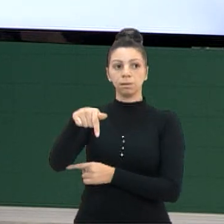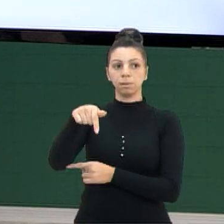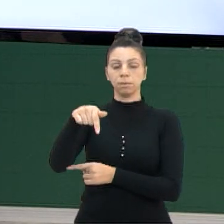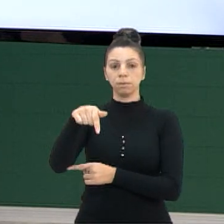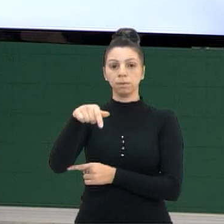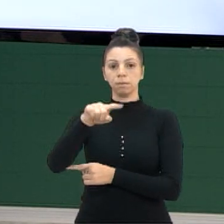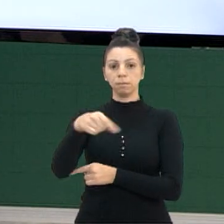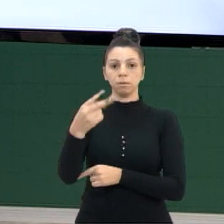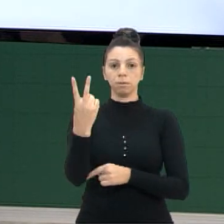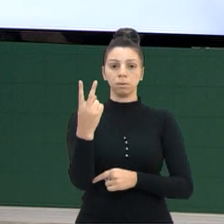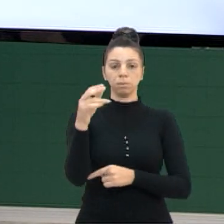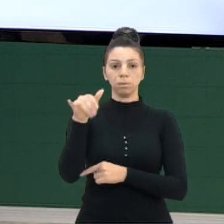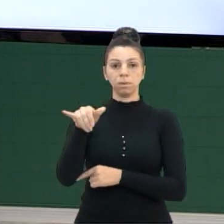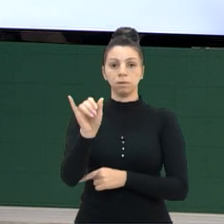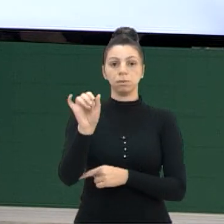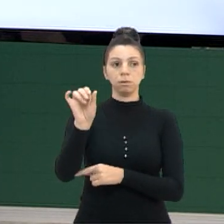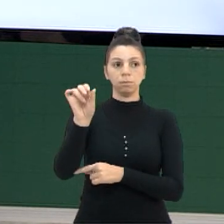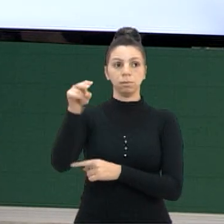7,2y² mais